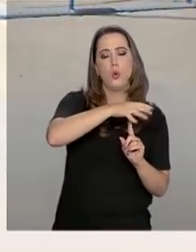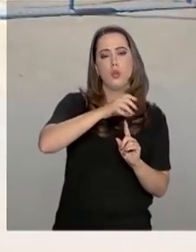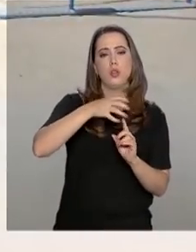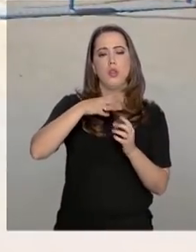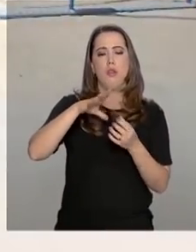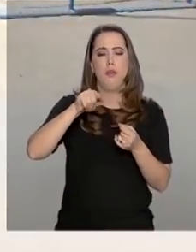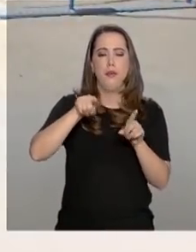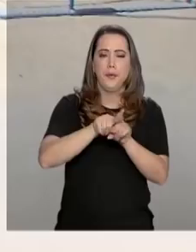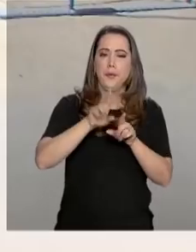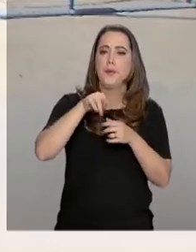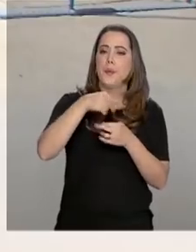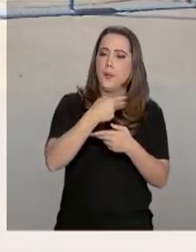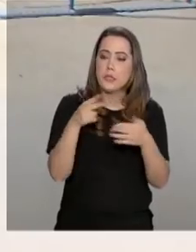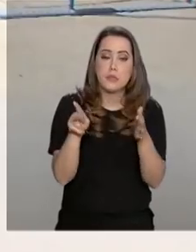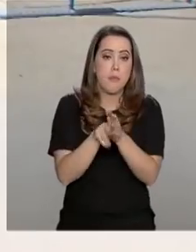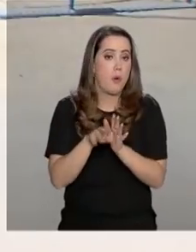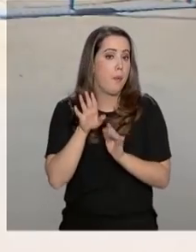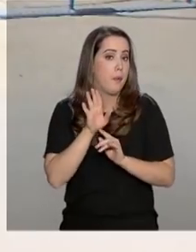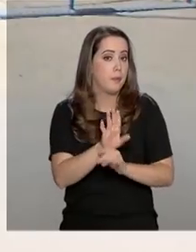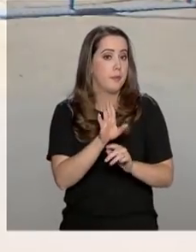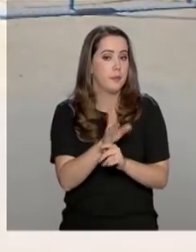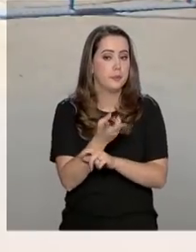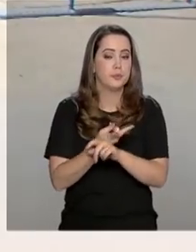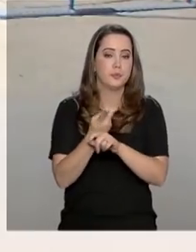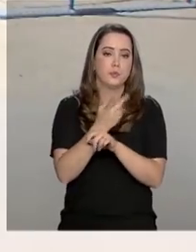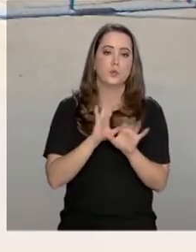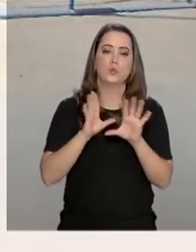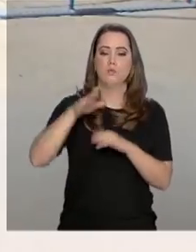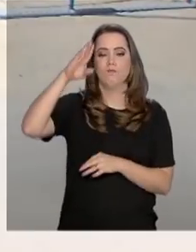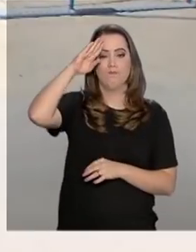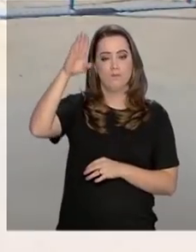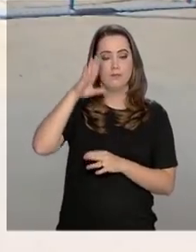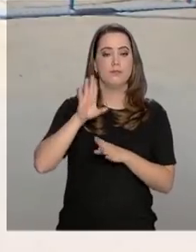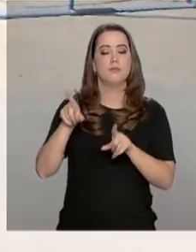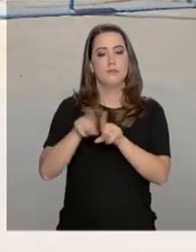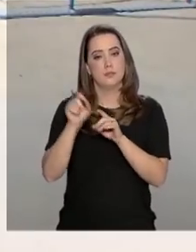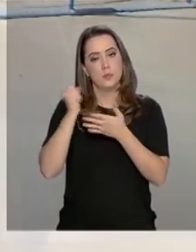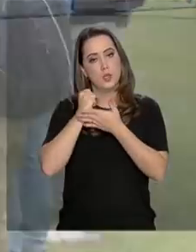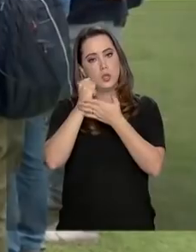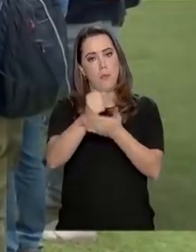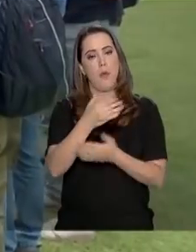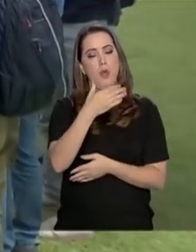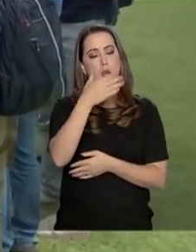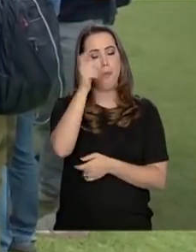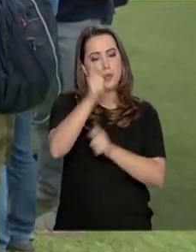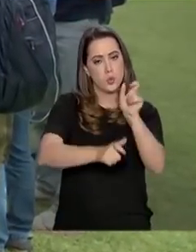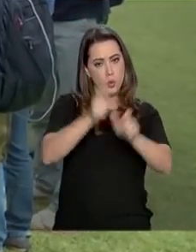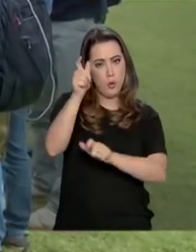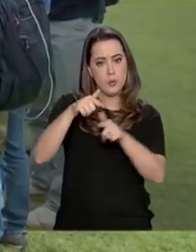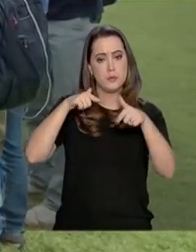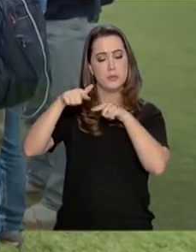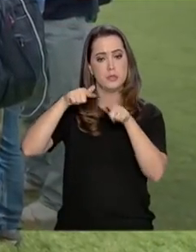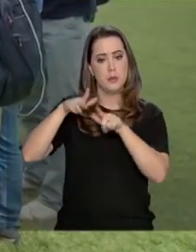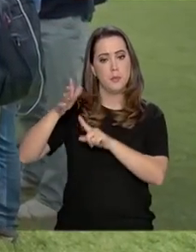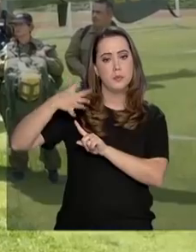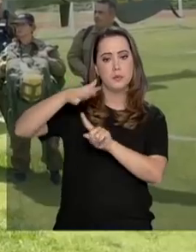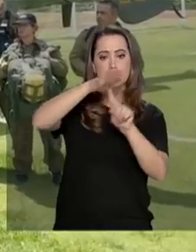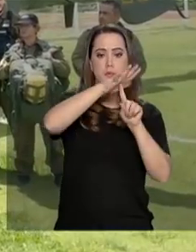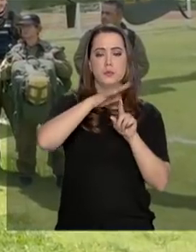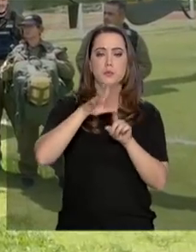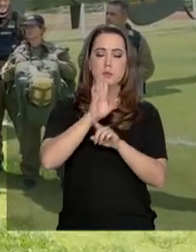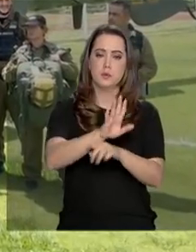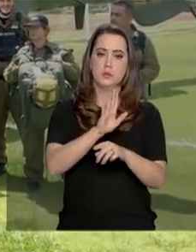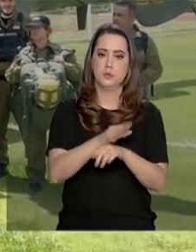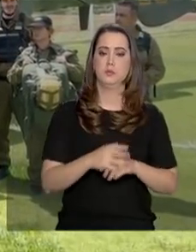nessas buscas. As Forças Armadas do Brasil também disponibilizaram homens e helicópteros para ajudar nas